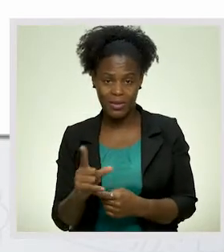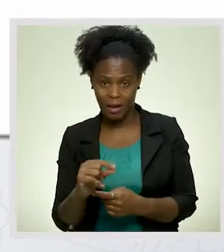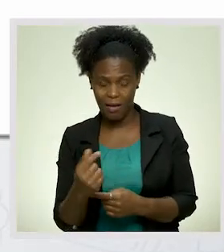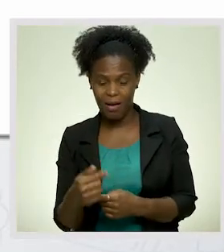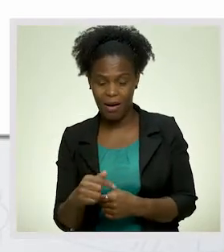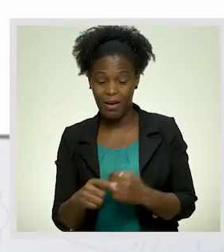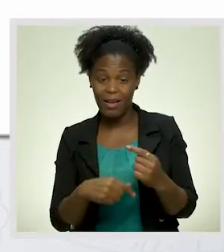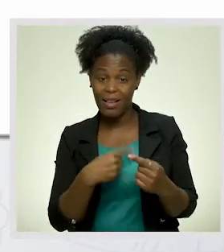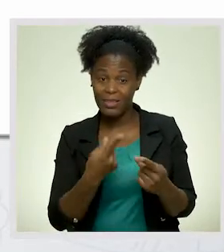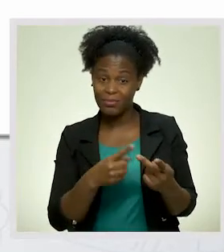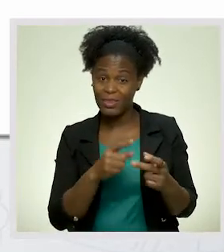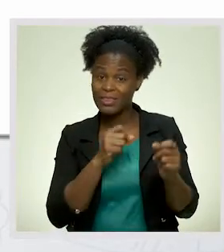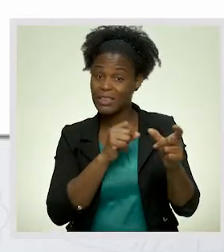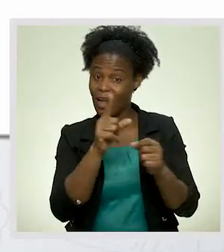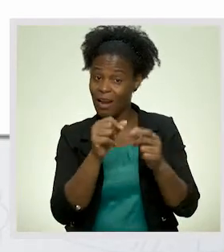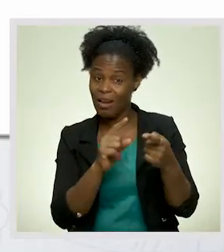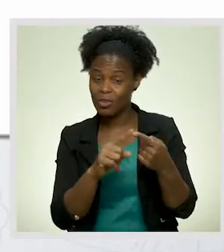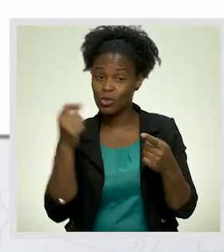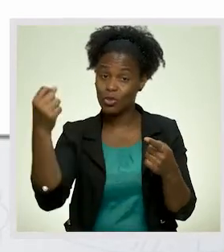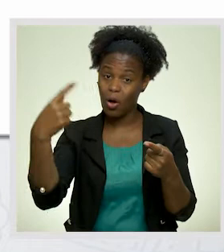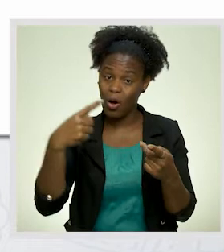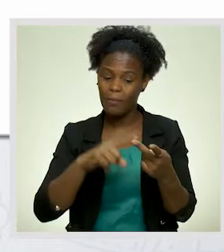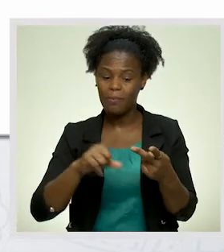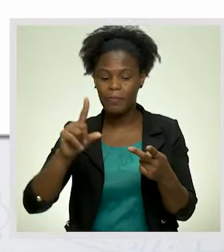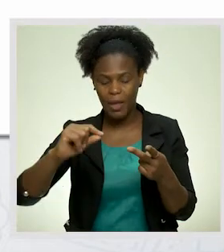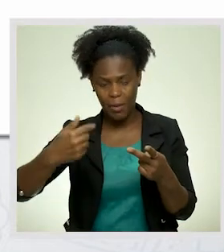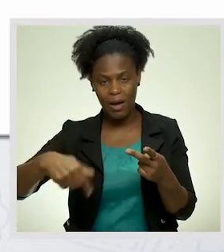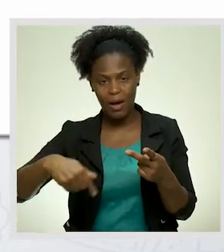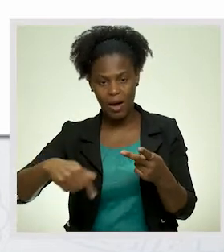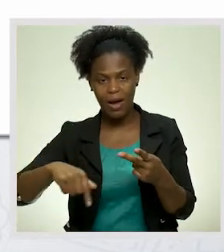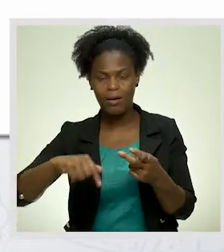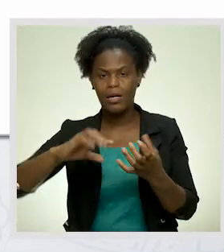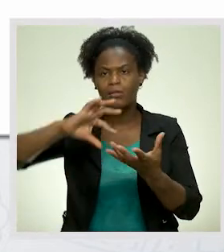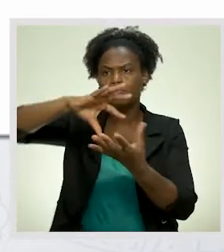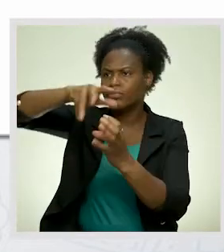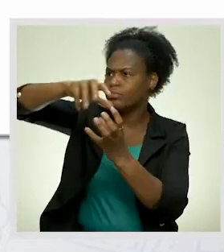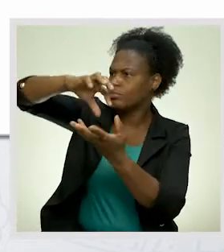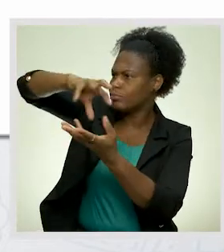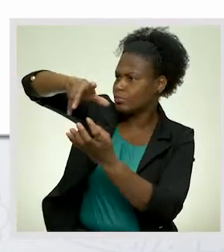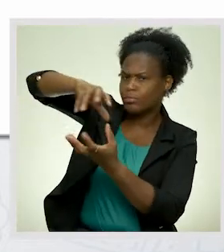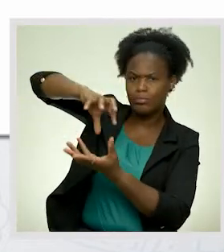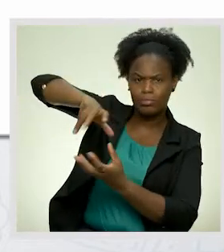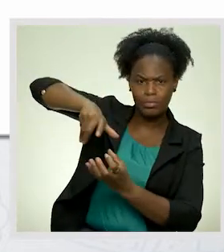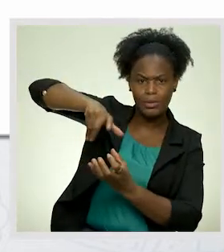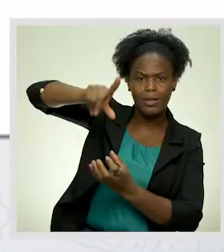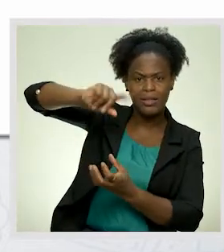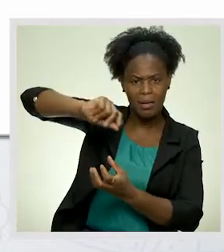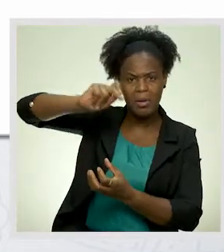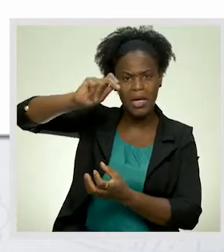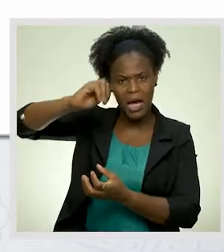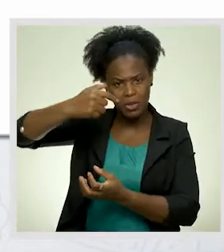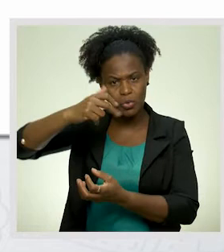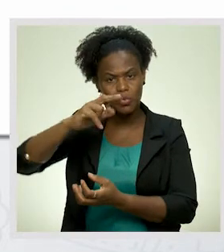da estrela, do nosso Sol, nós temos os planetas. No caso dos